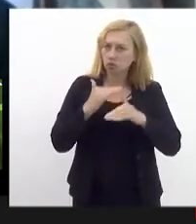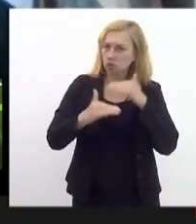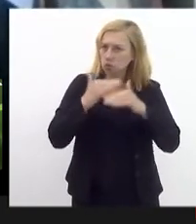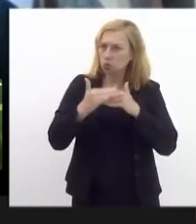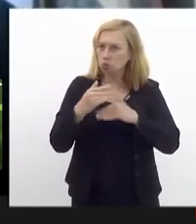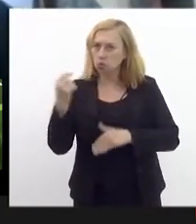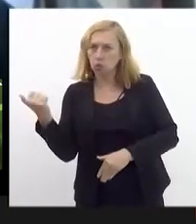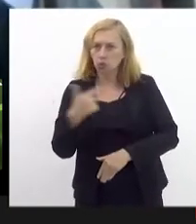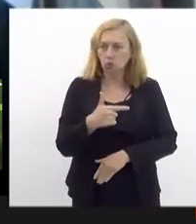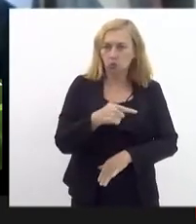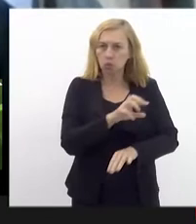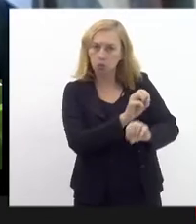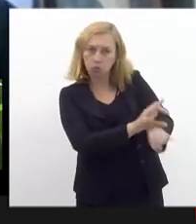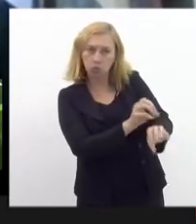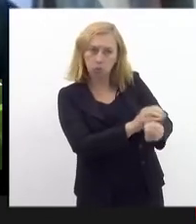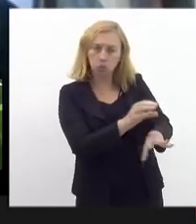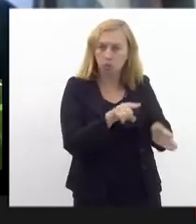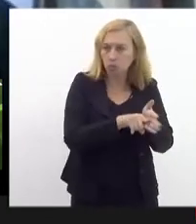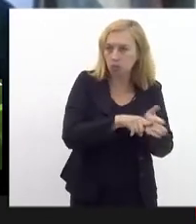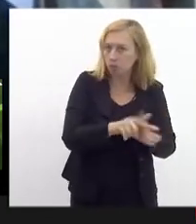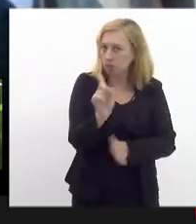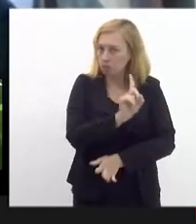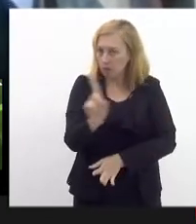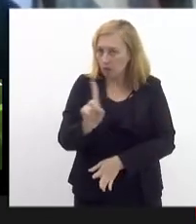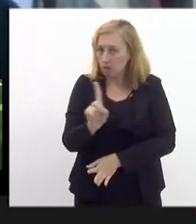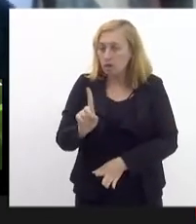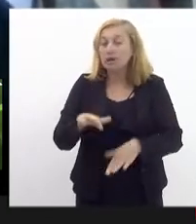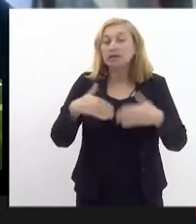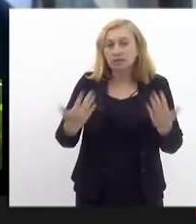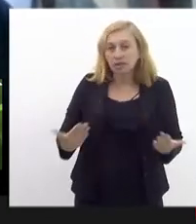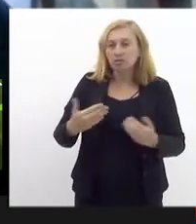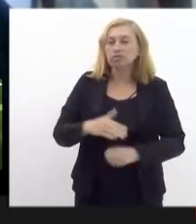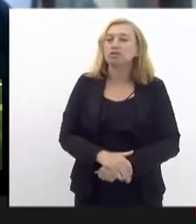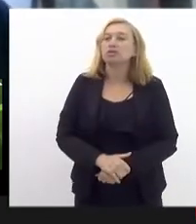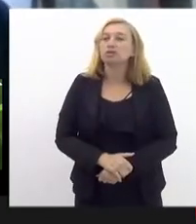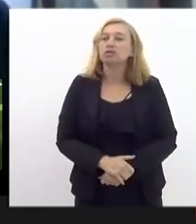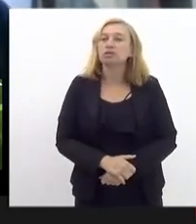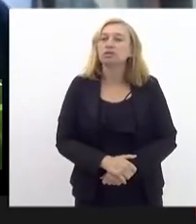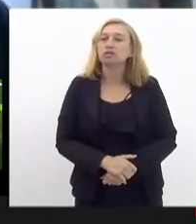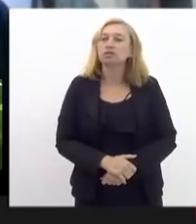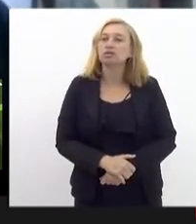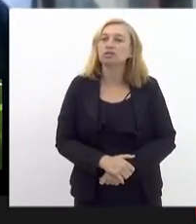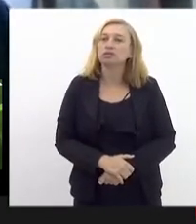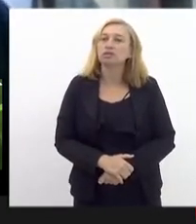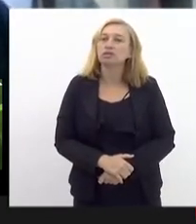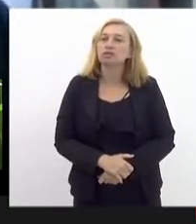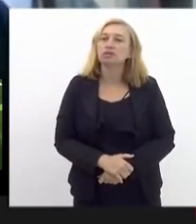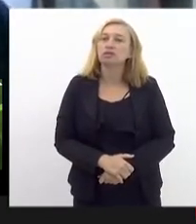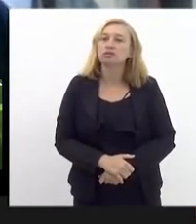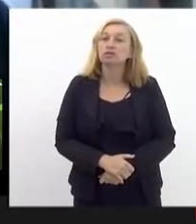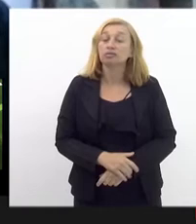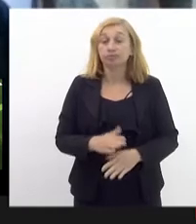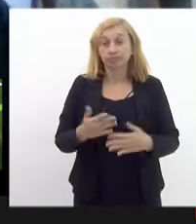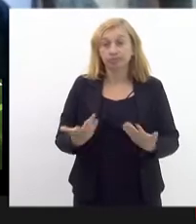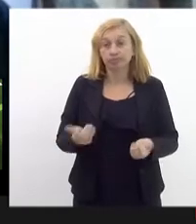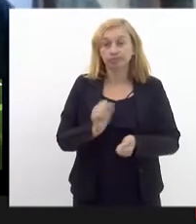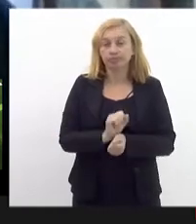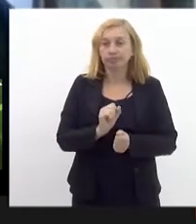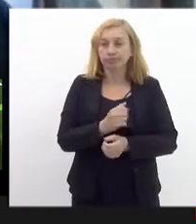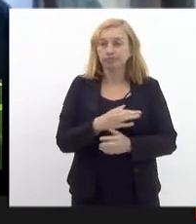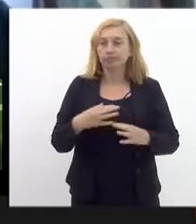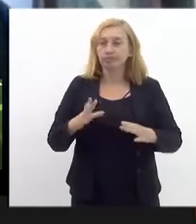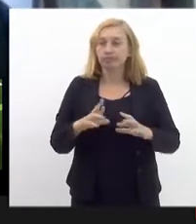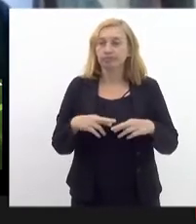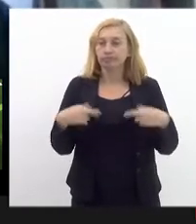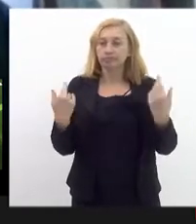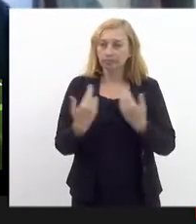do ensino e da pesquisa, de forma alguma. Então, esperamos que essa audiência avance,